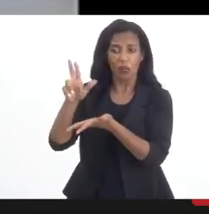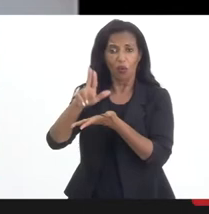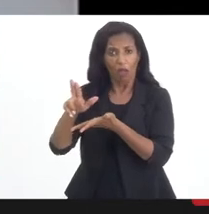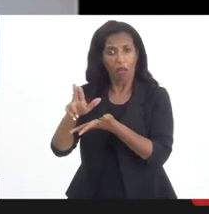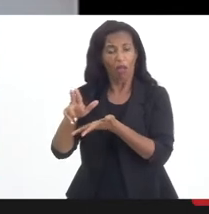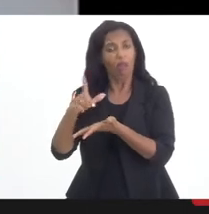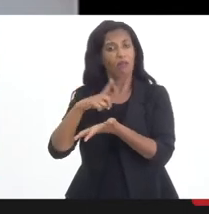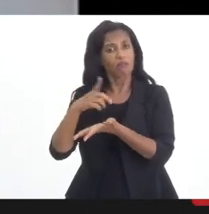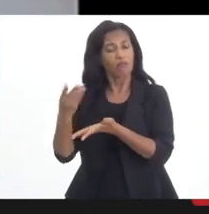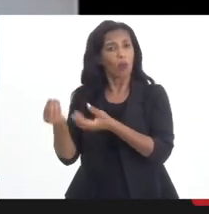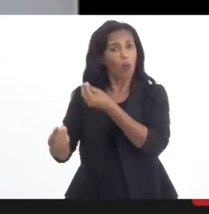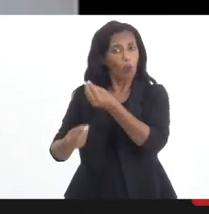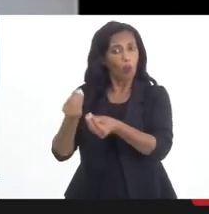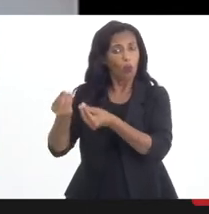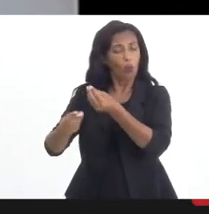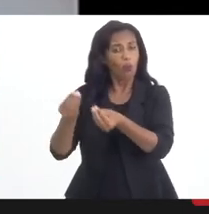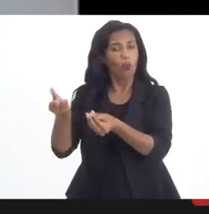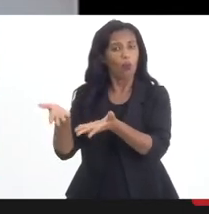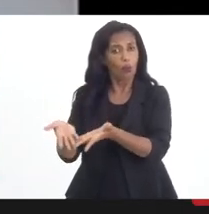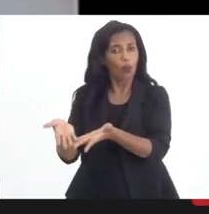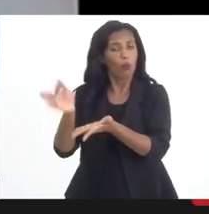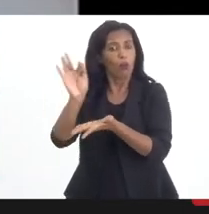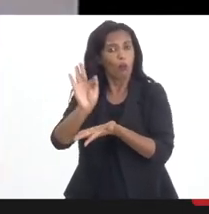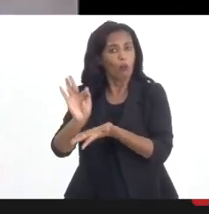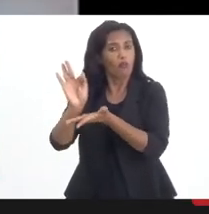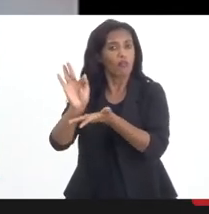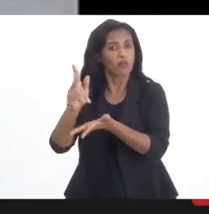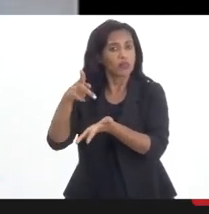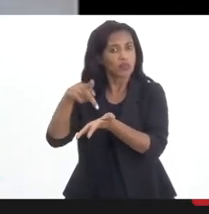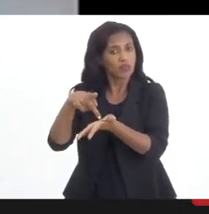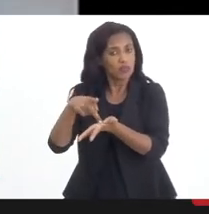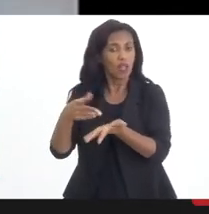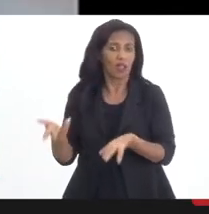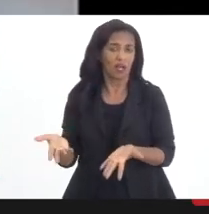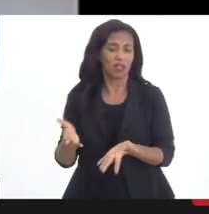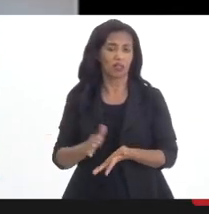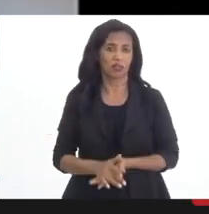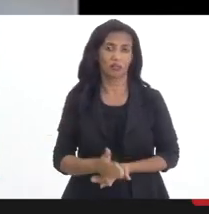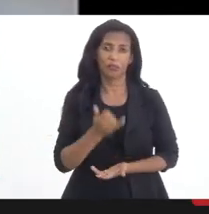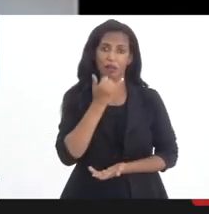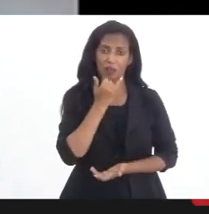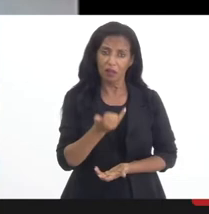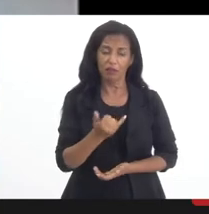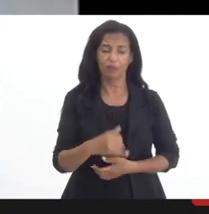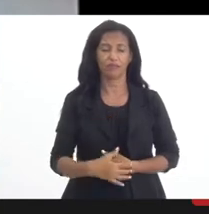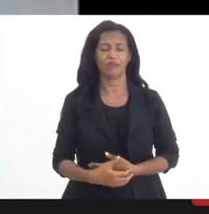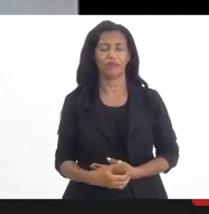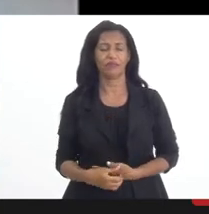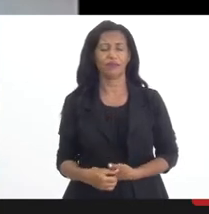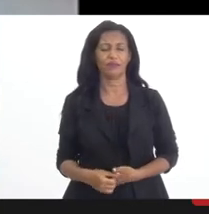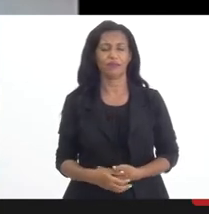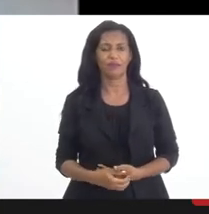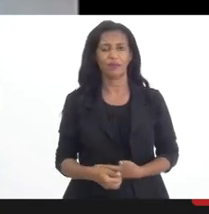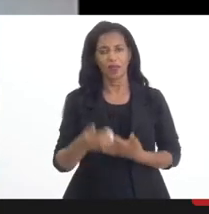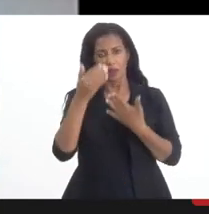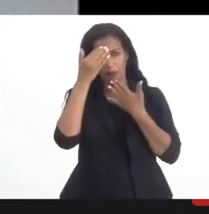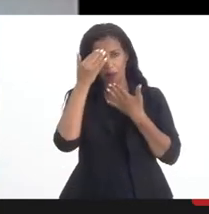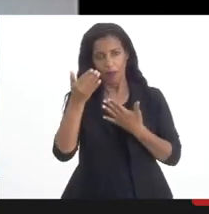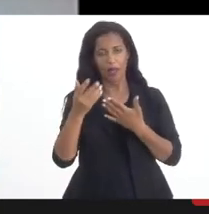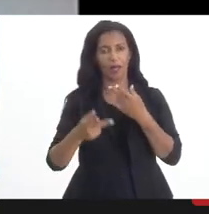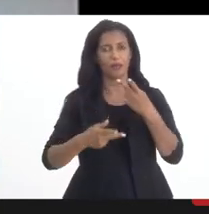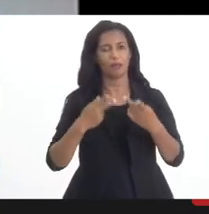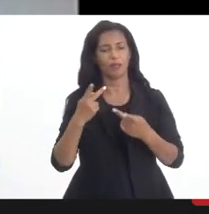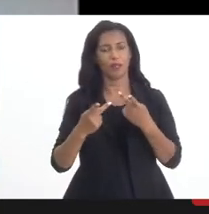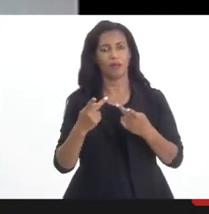funcionasse como uma faculdade de verdade, como uma universidade, perdão. É só isso que eu tenho a acrescentar. Muito obrigada pela